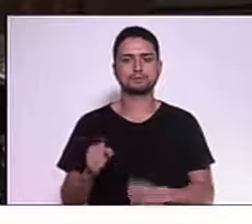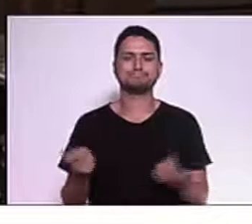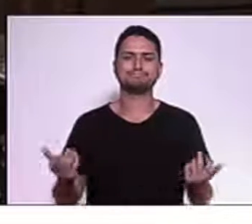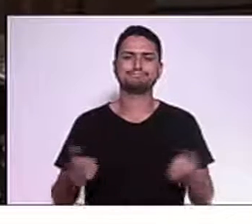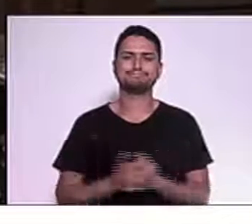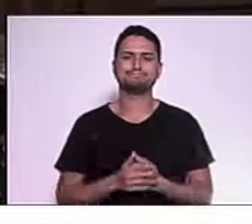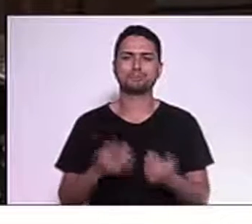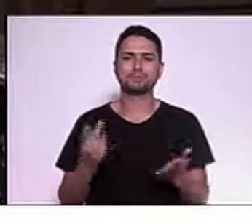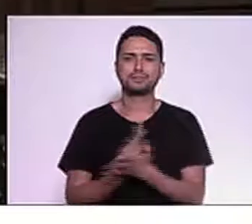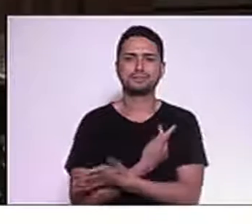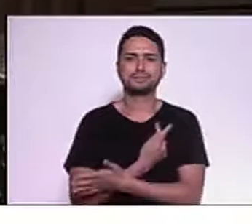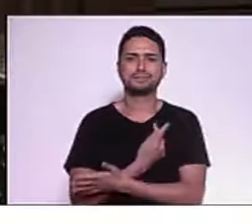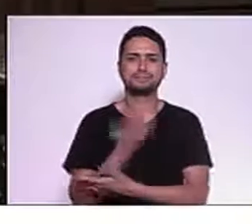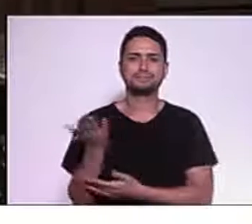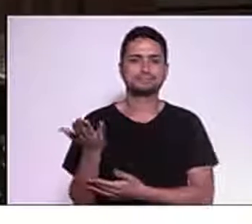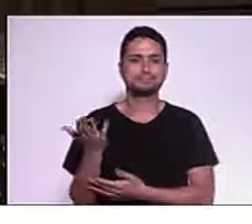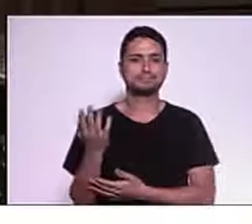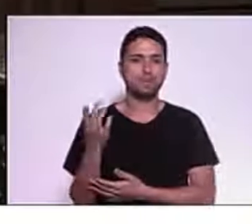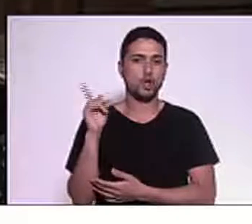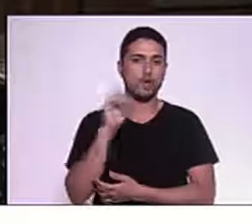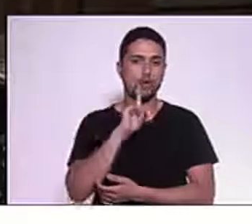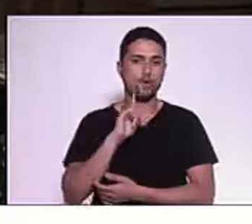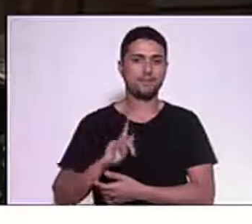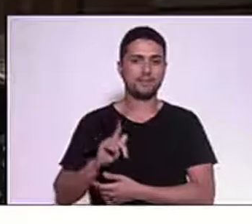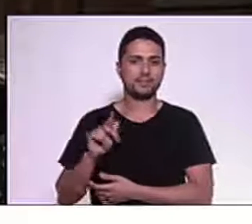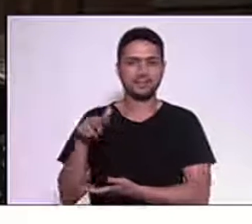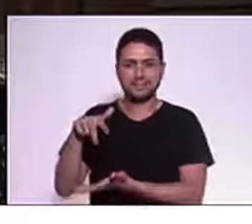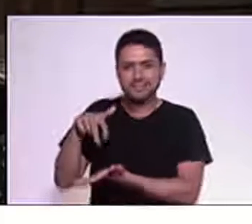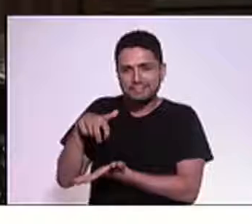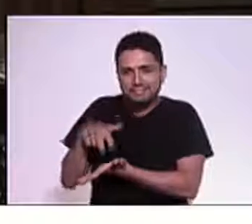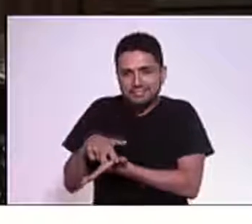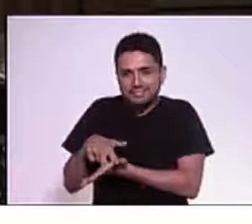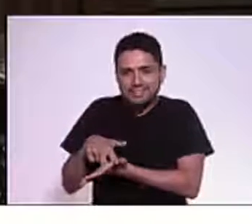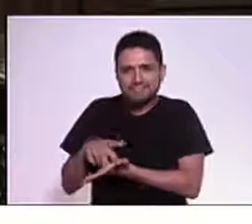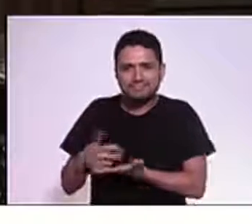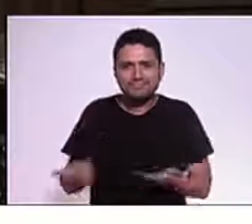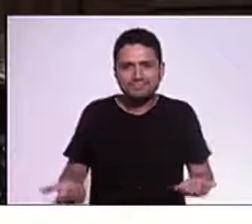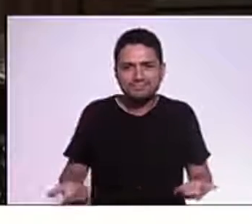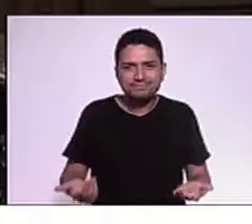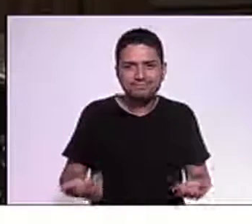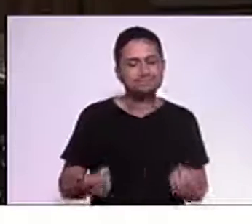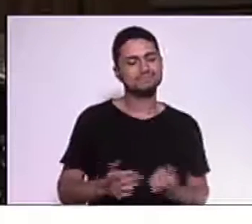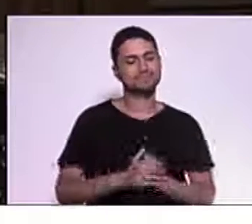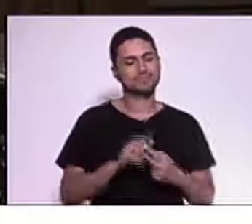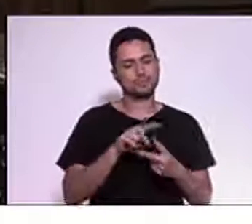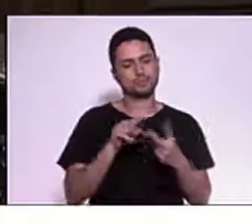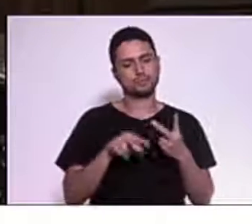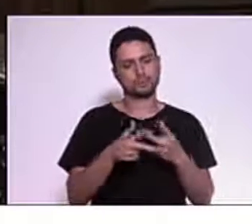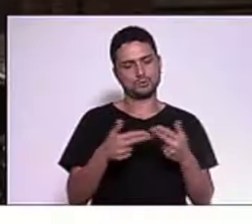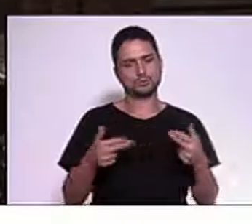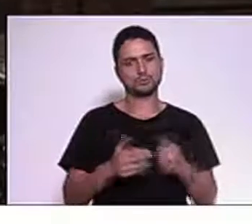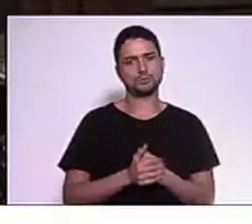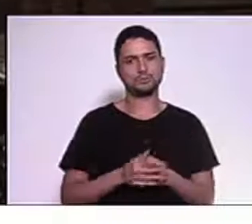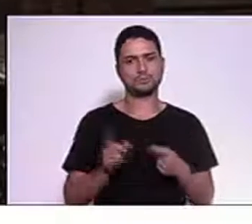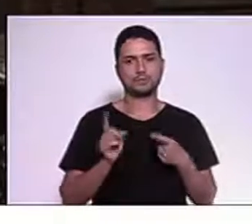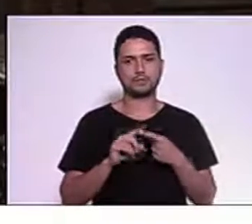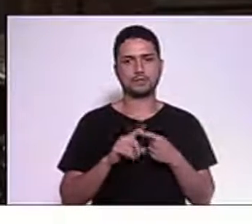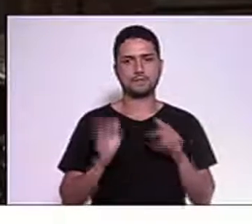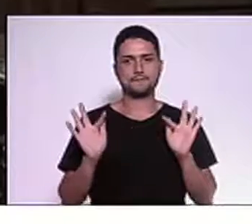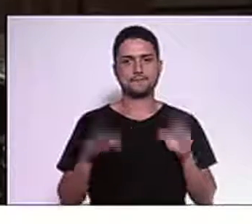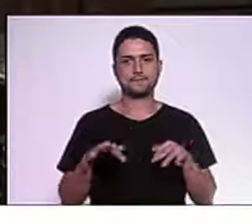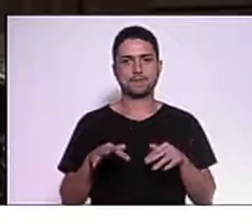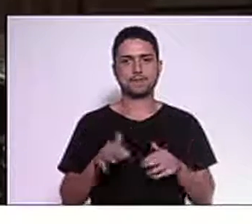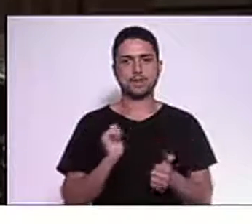Ju, eu queria trazer dois aspectos. O primeiro, que ao término do